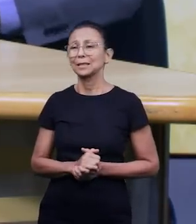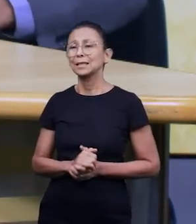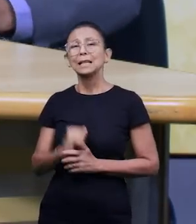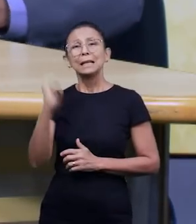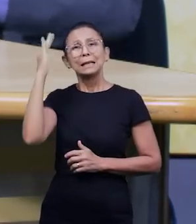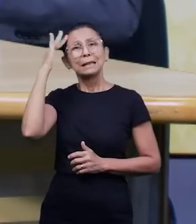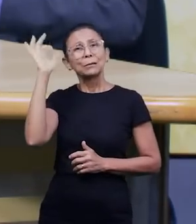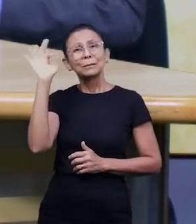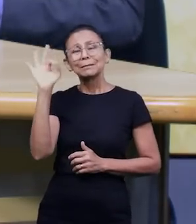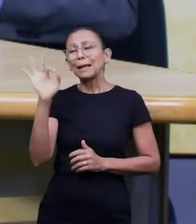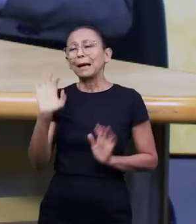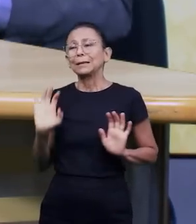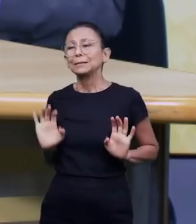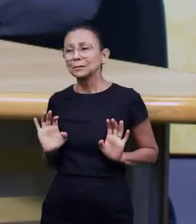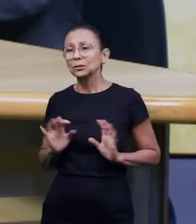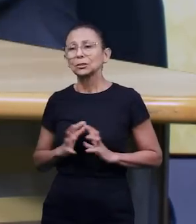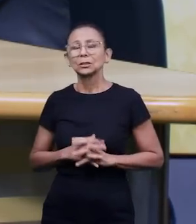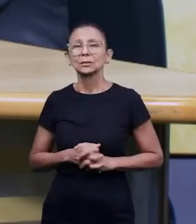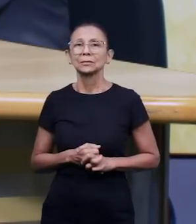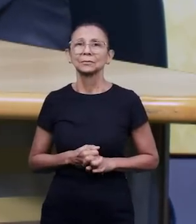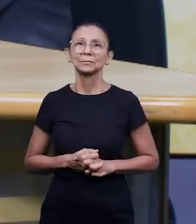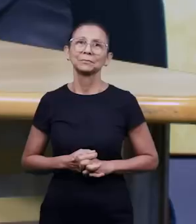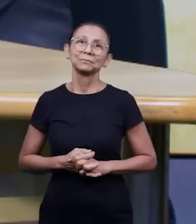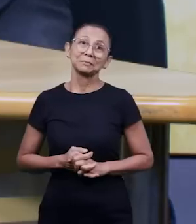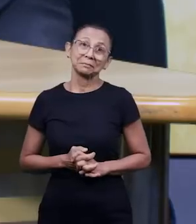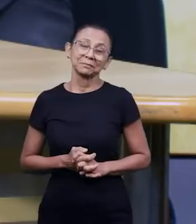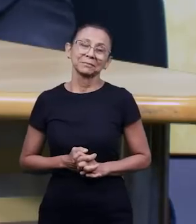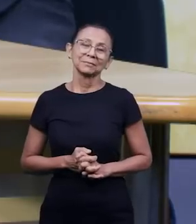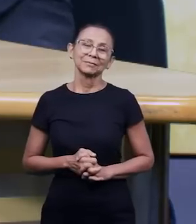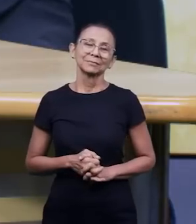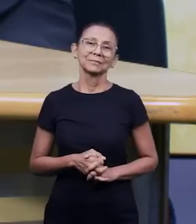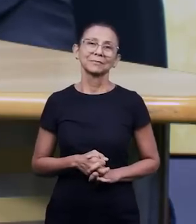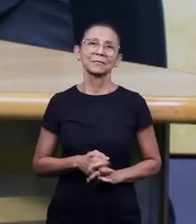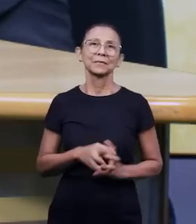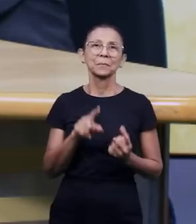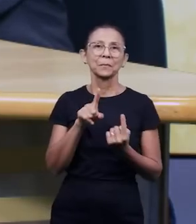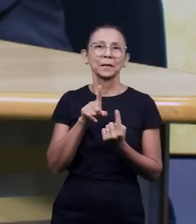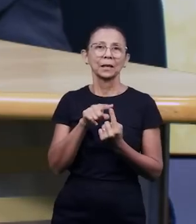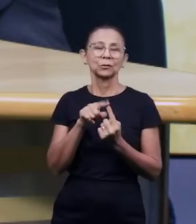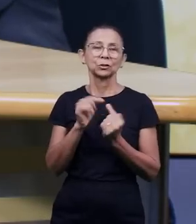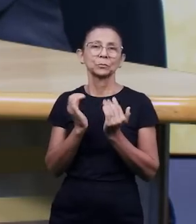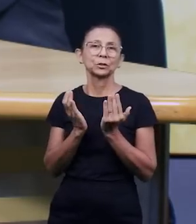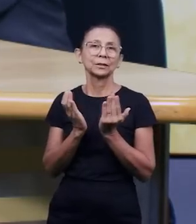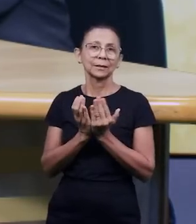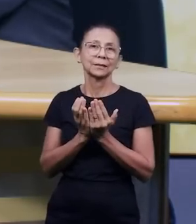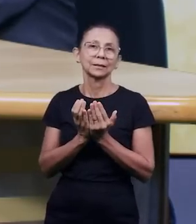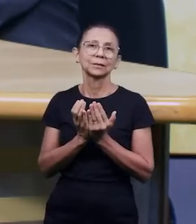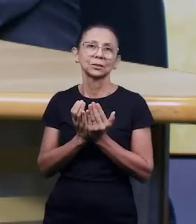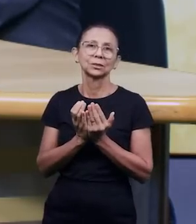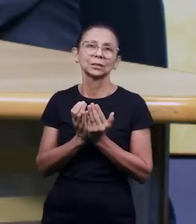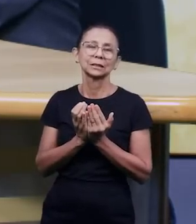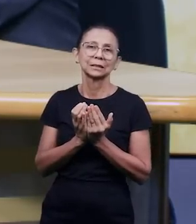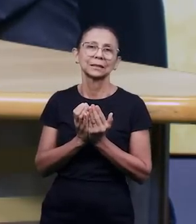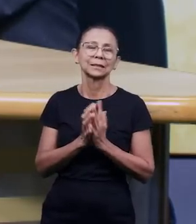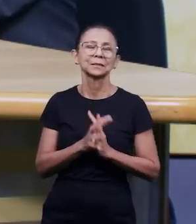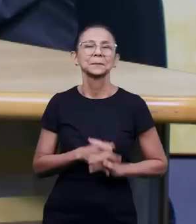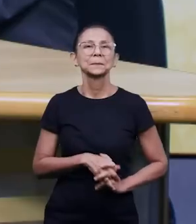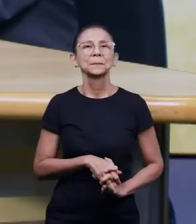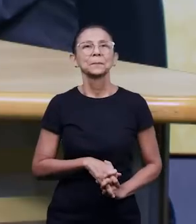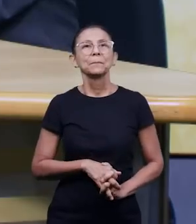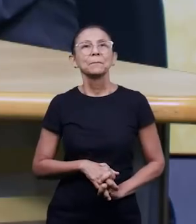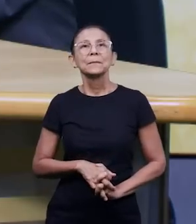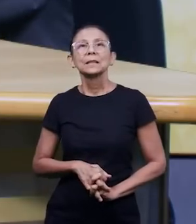vamos aqui, esse dom aqui. Sim, pastor, esse dom aqui, mostrando você assim, descalça, você andando pelo deserto, você aqui, ó,